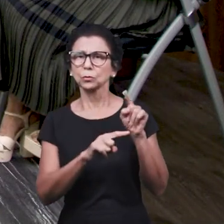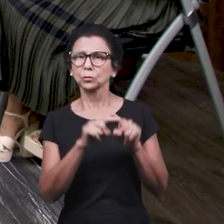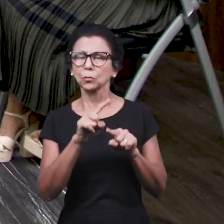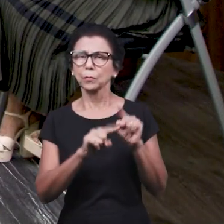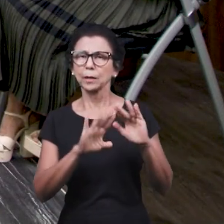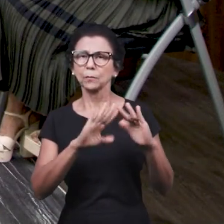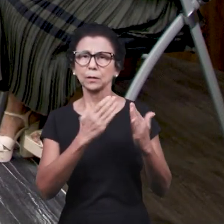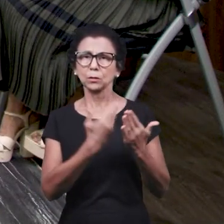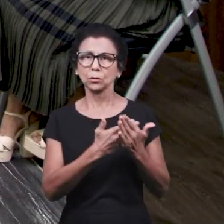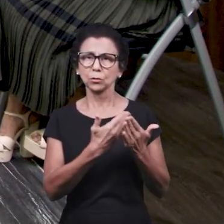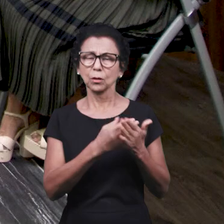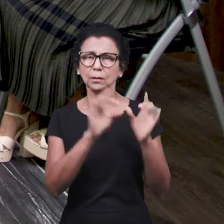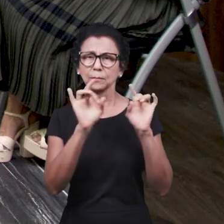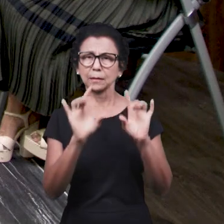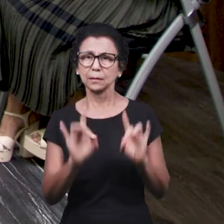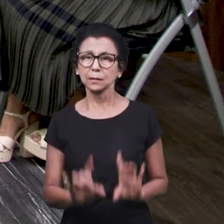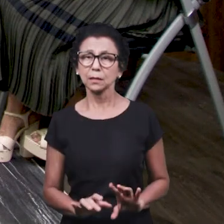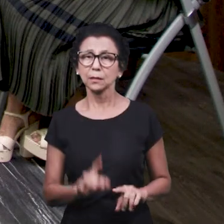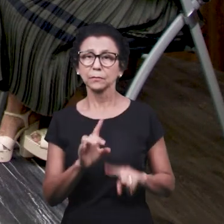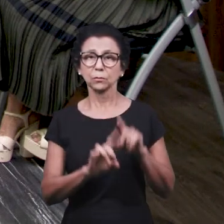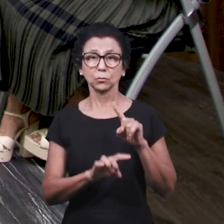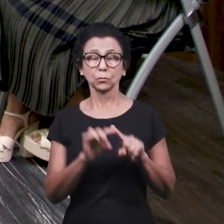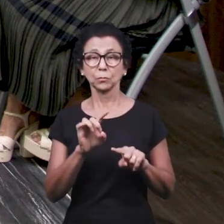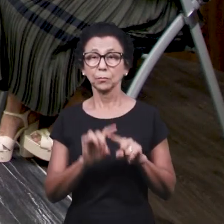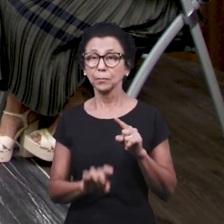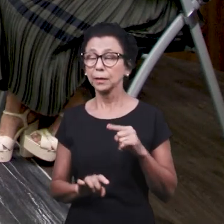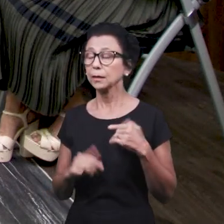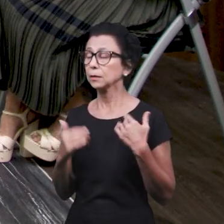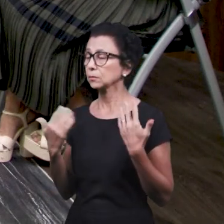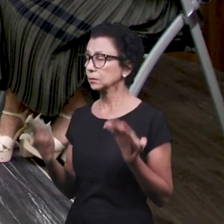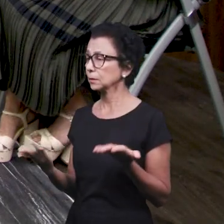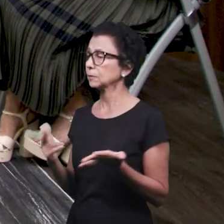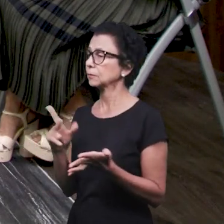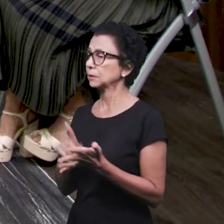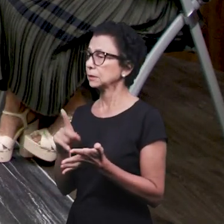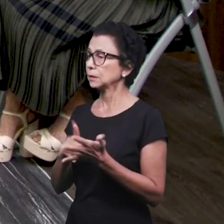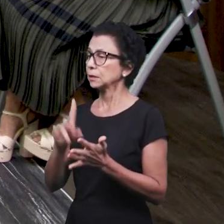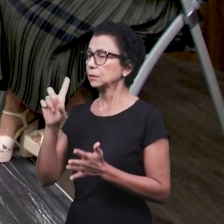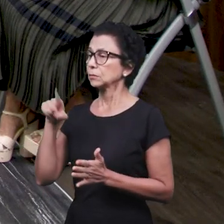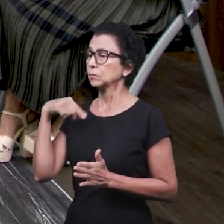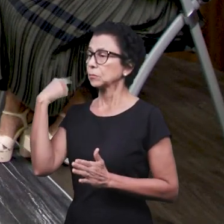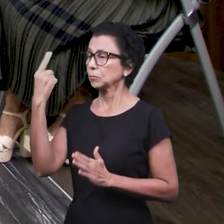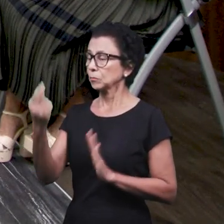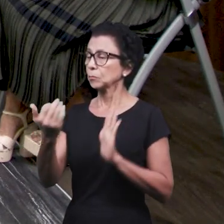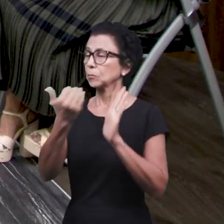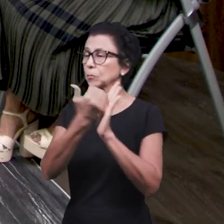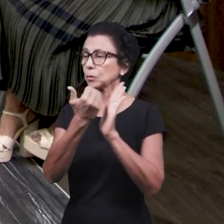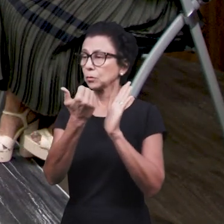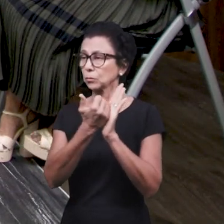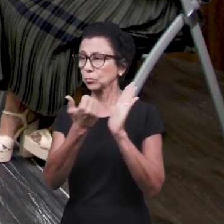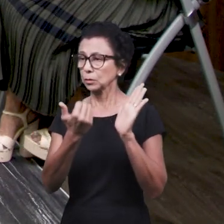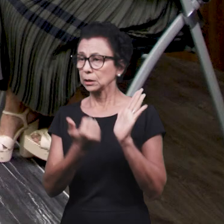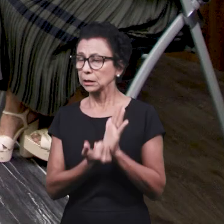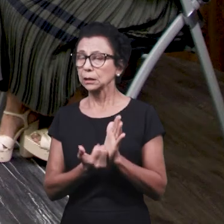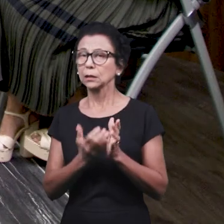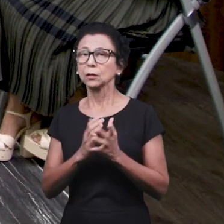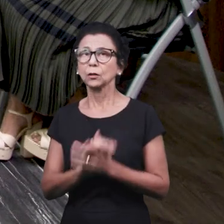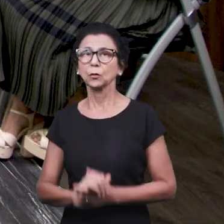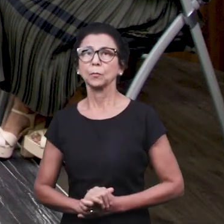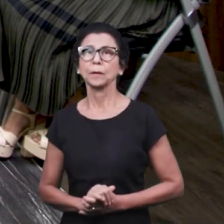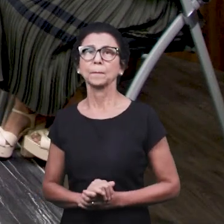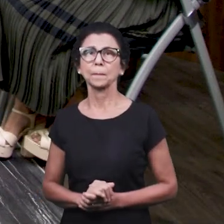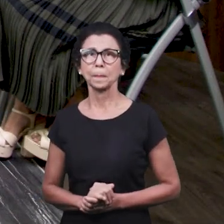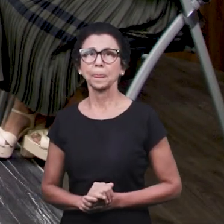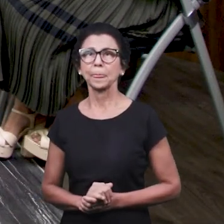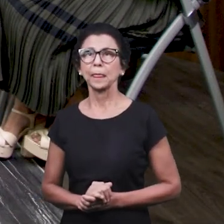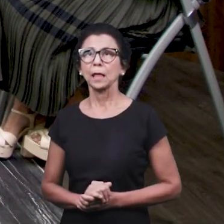escola. E Vitória, no próximo episódio nós vamos contar também, se você foi usada como